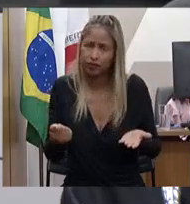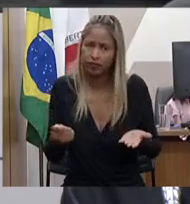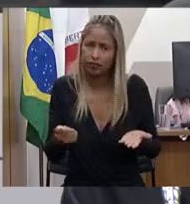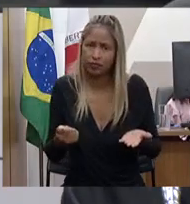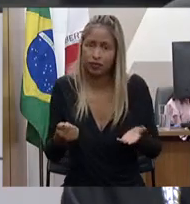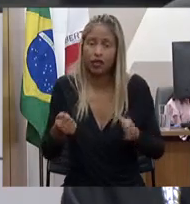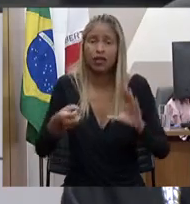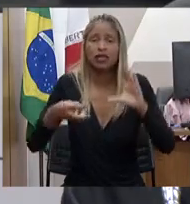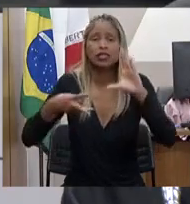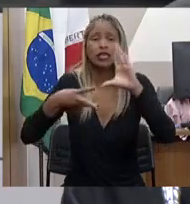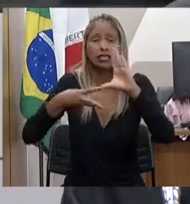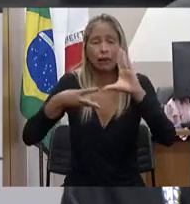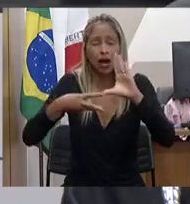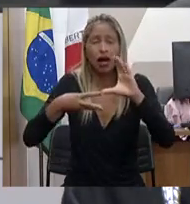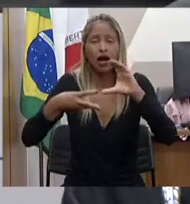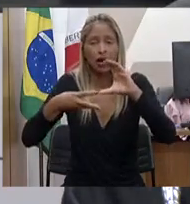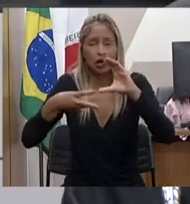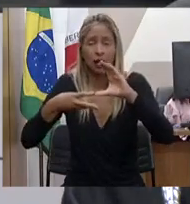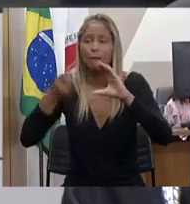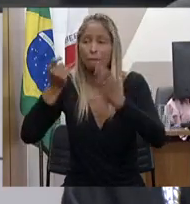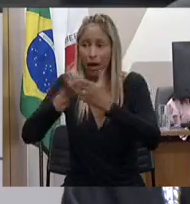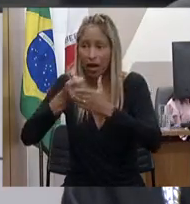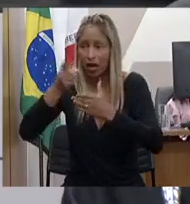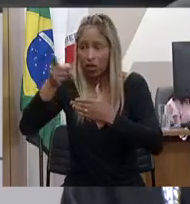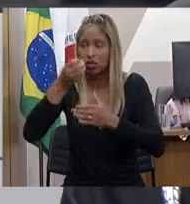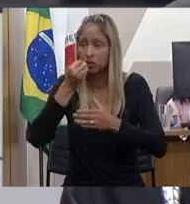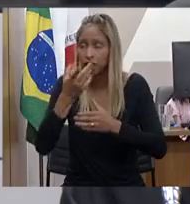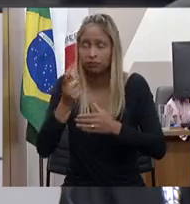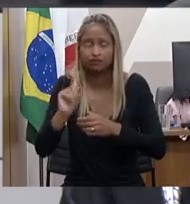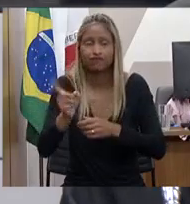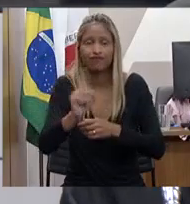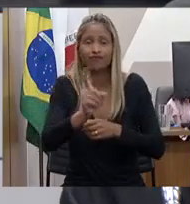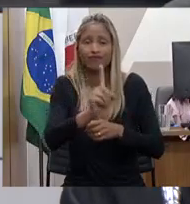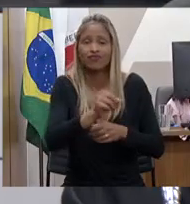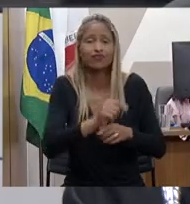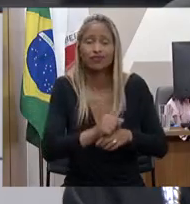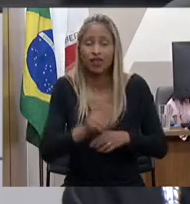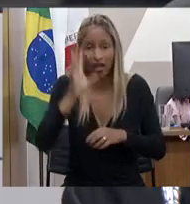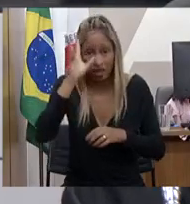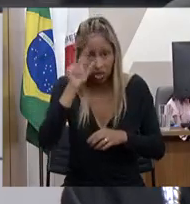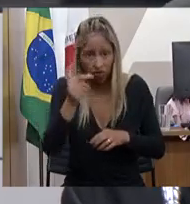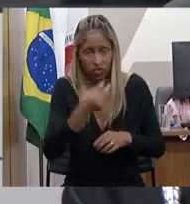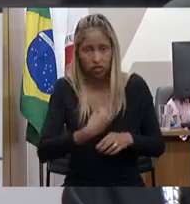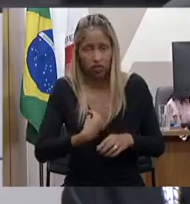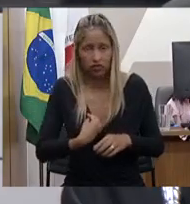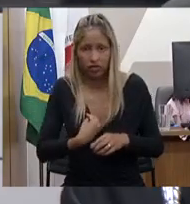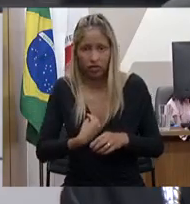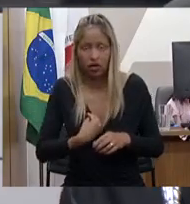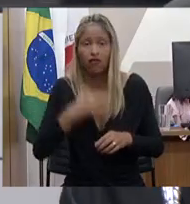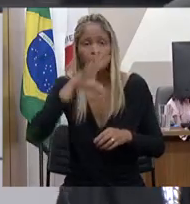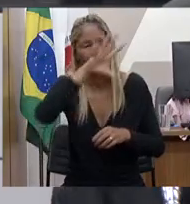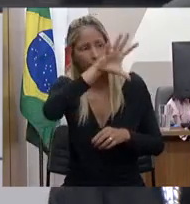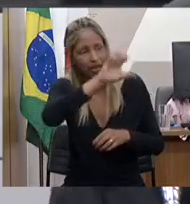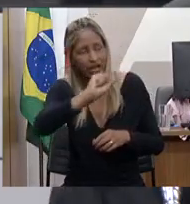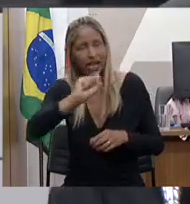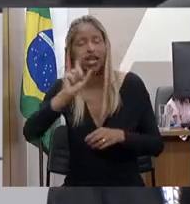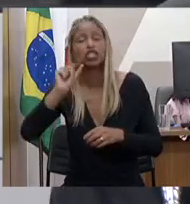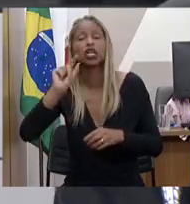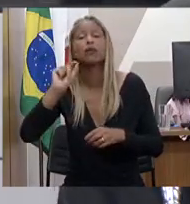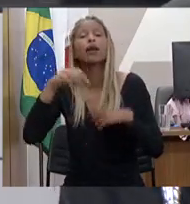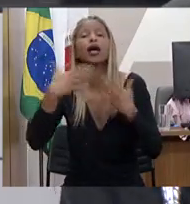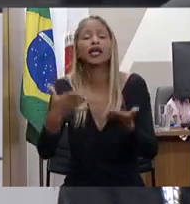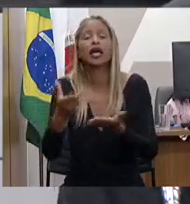a Cemig amanhã pagar uma PLR gorda para gente né givan que não vai pagar também não vai resolver a nossa vida se vai pegar aquele dinheiro para comprar remédio